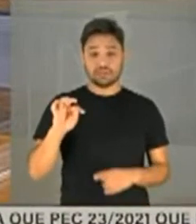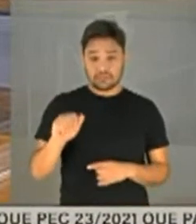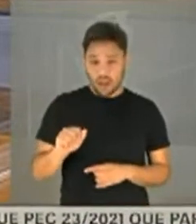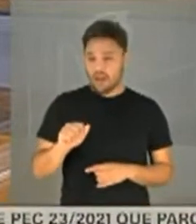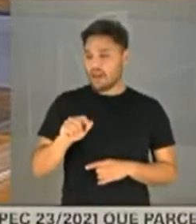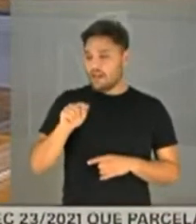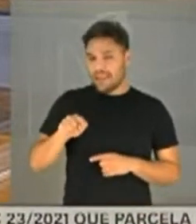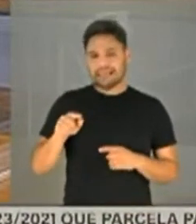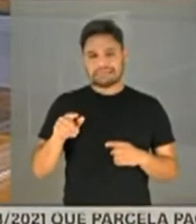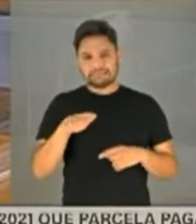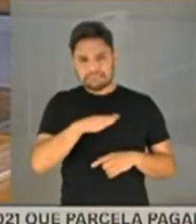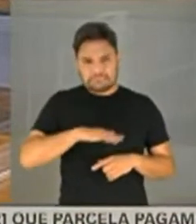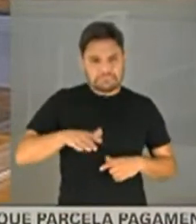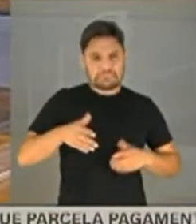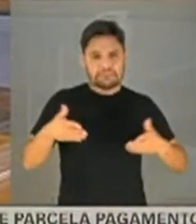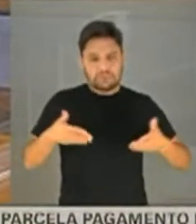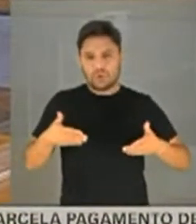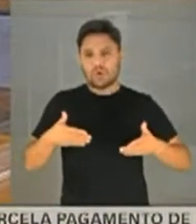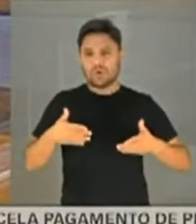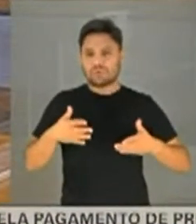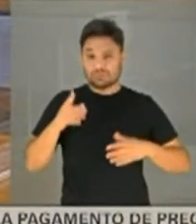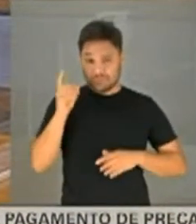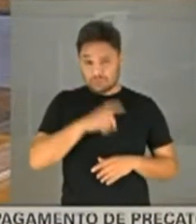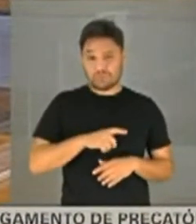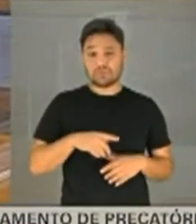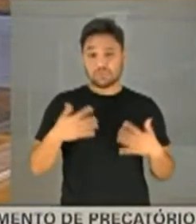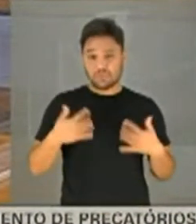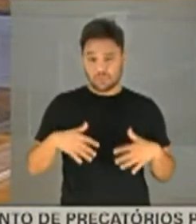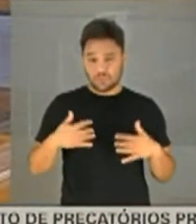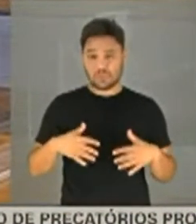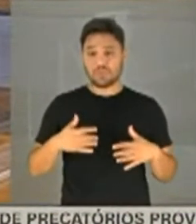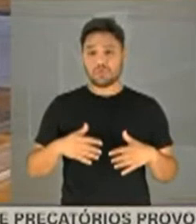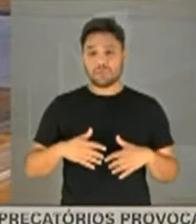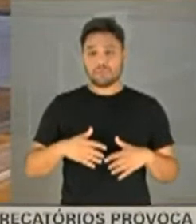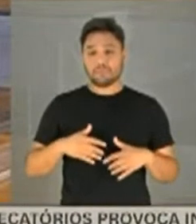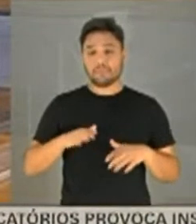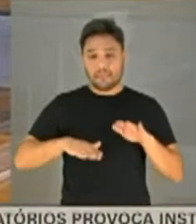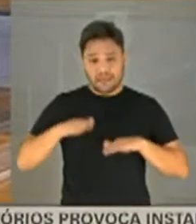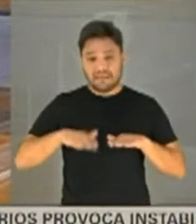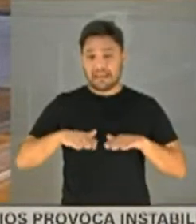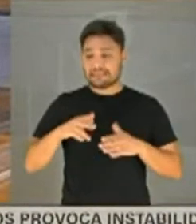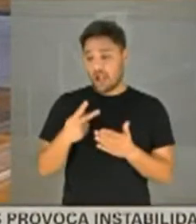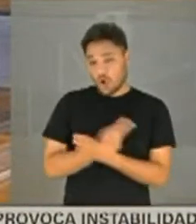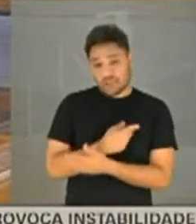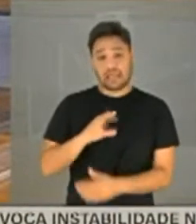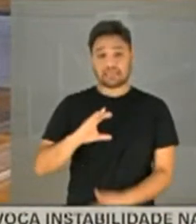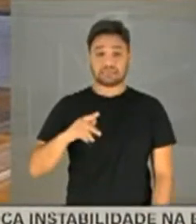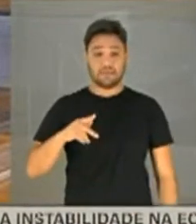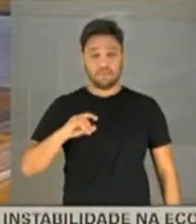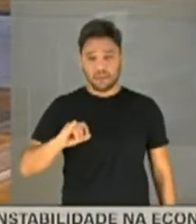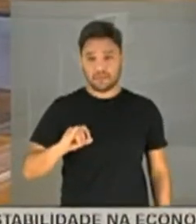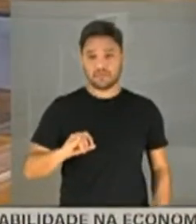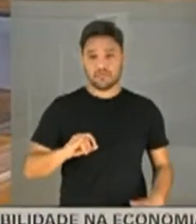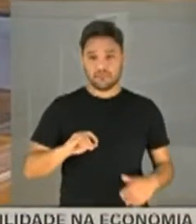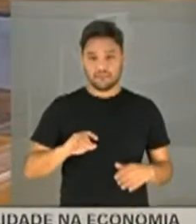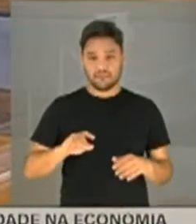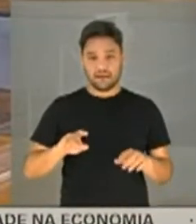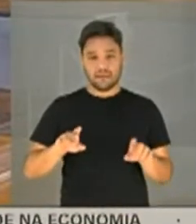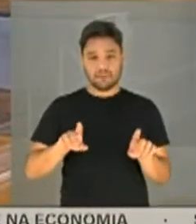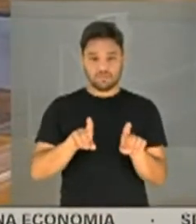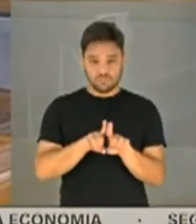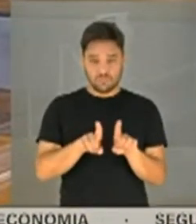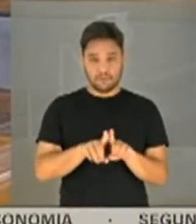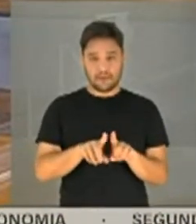Esse clima um pouco tenso, né, que a gente vê de vez em quando aqui na CPI, e eu compreendo